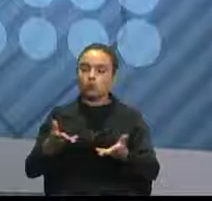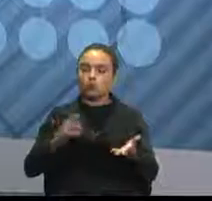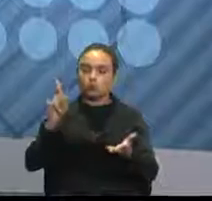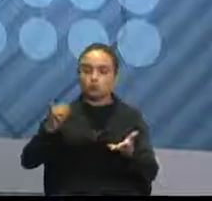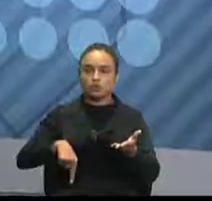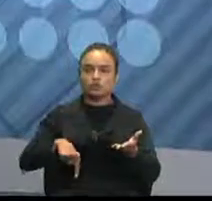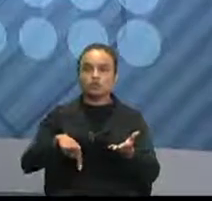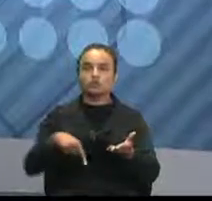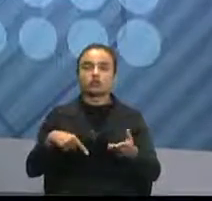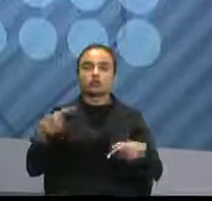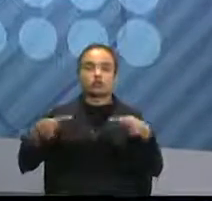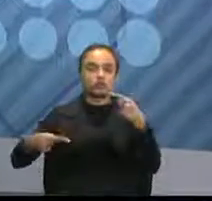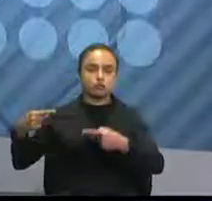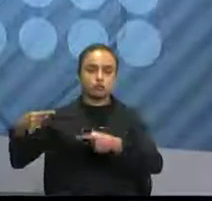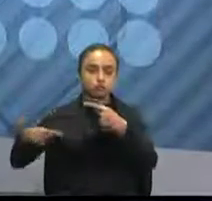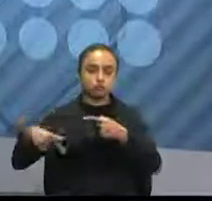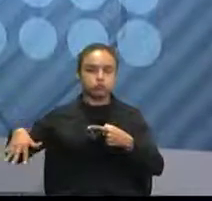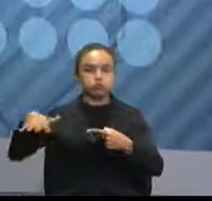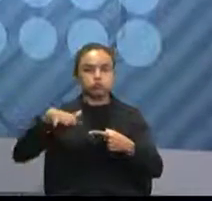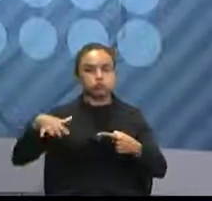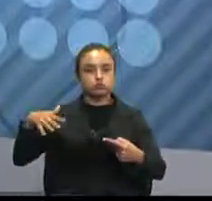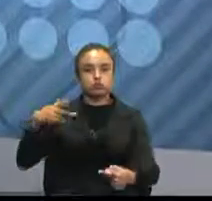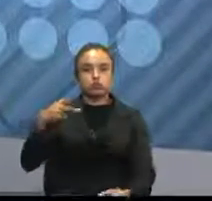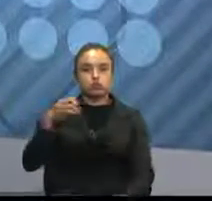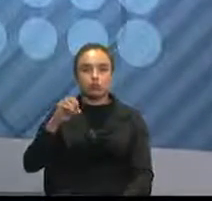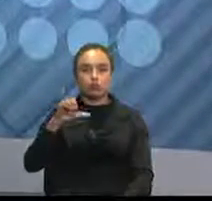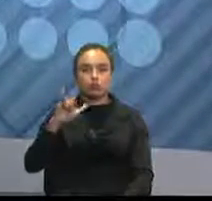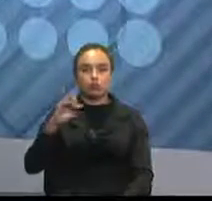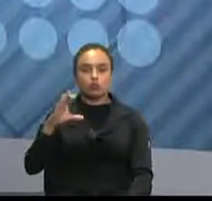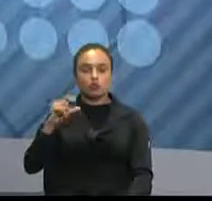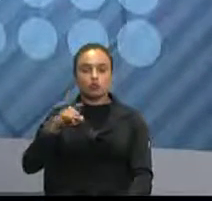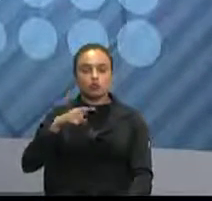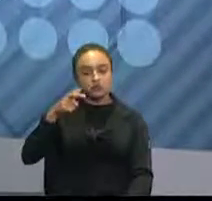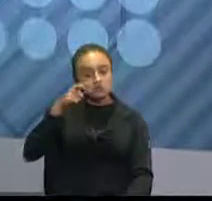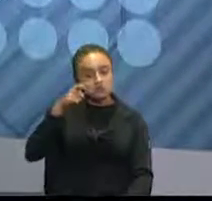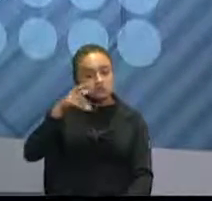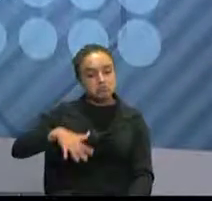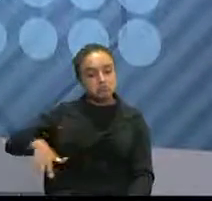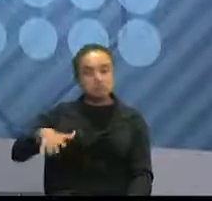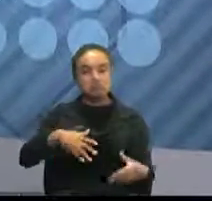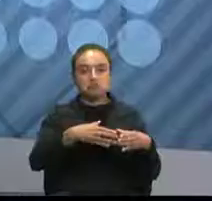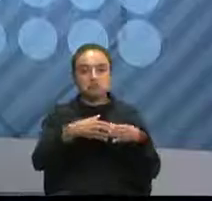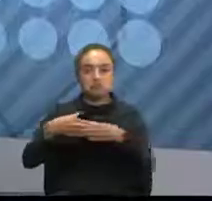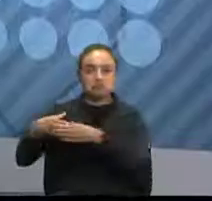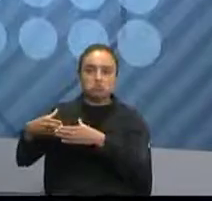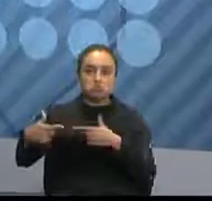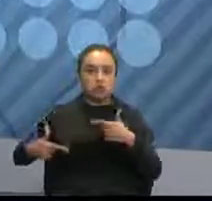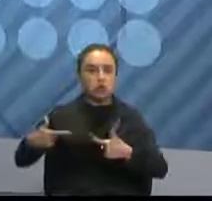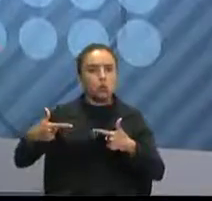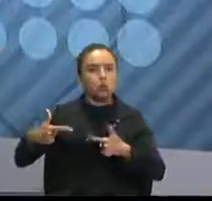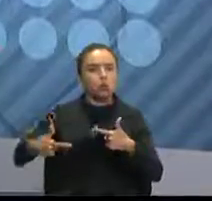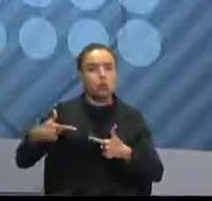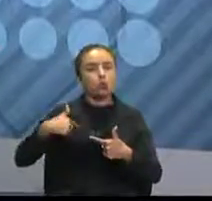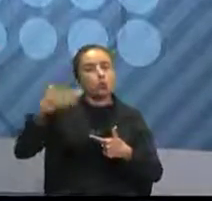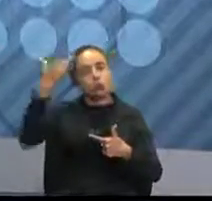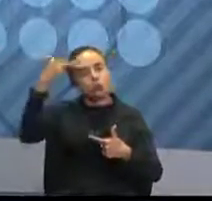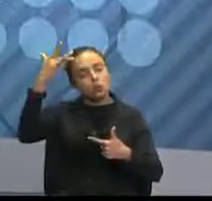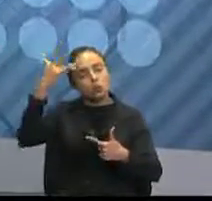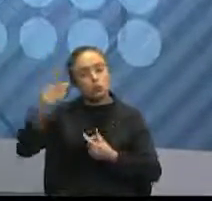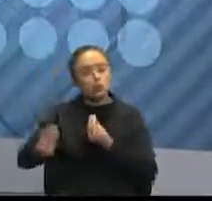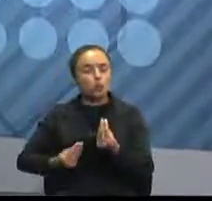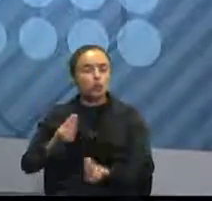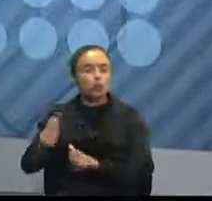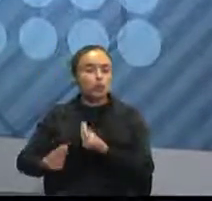cenário político que nós estamos vivendo hoje sem dúvida especulação política os investidores não sabem quais são os planos do governo